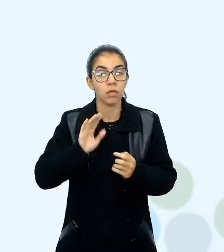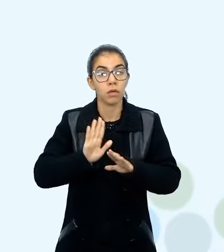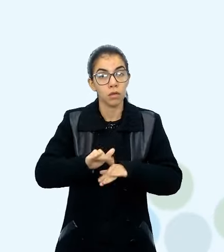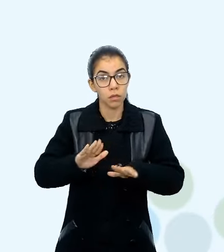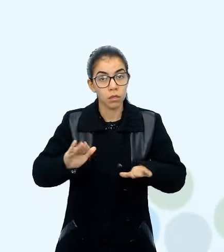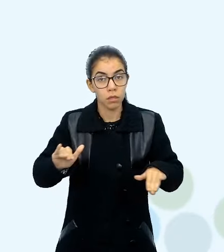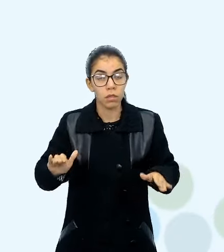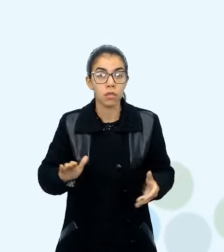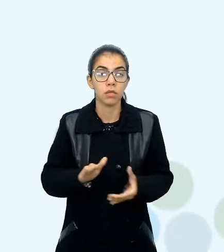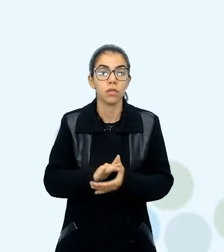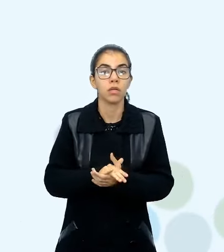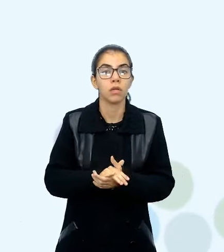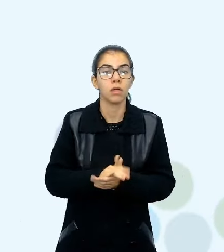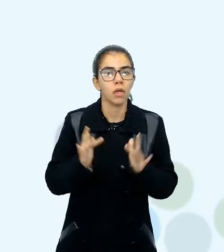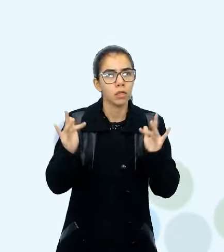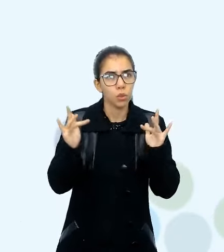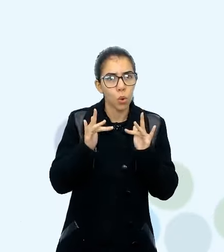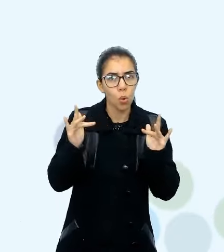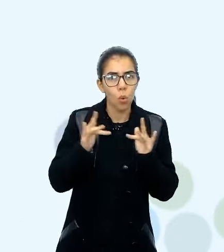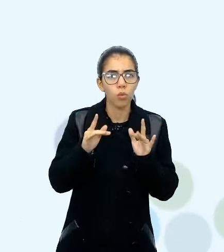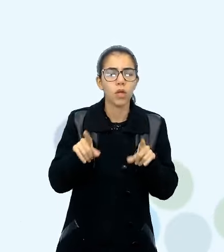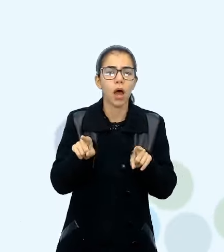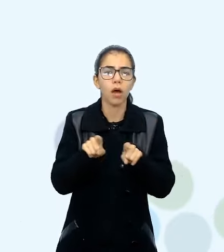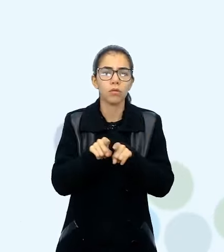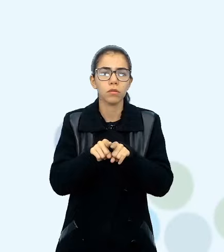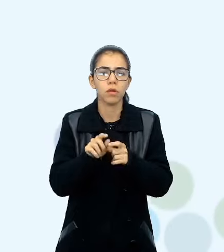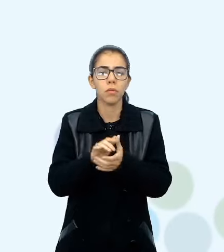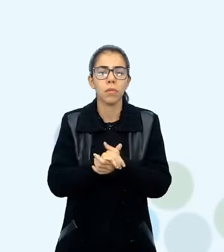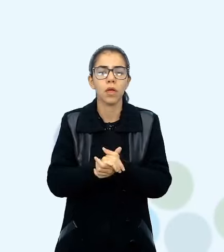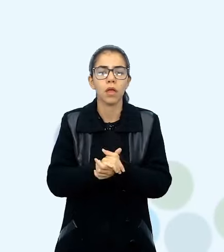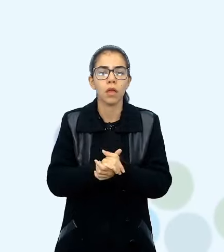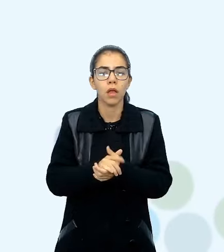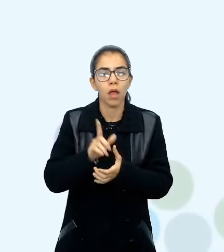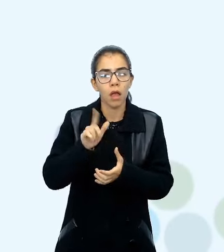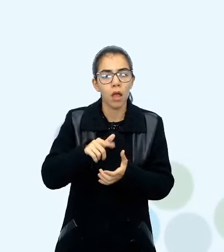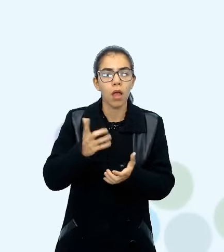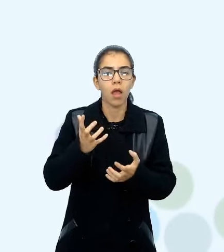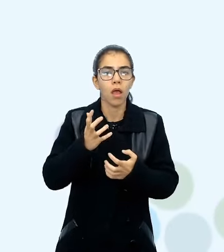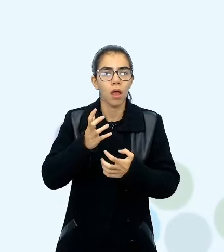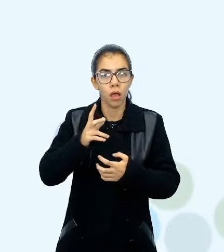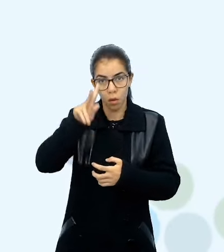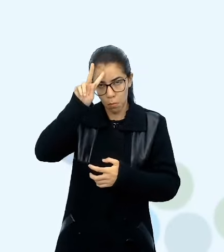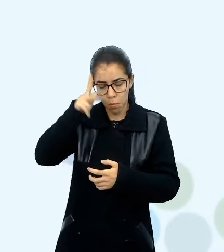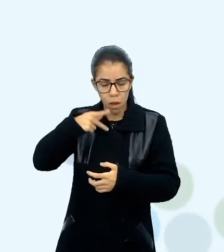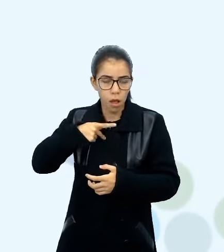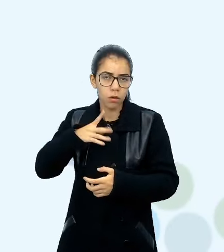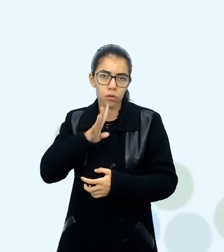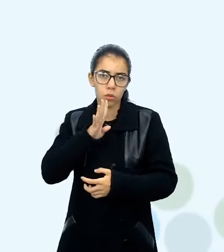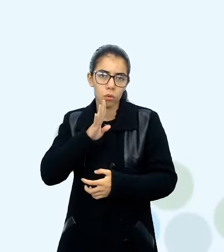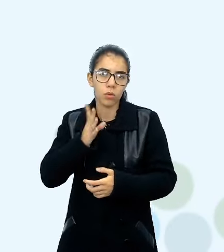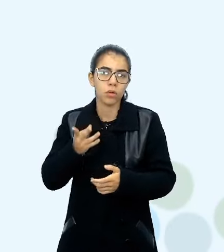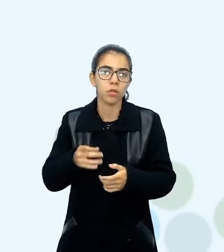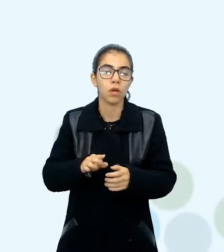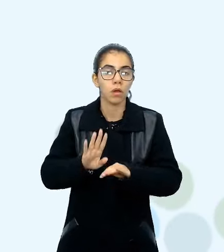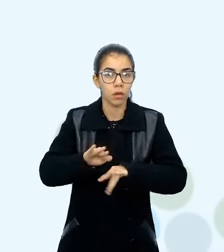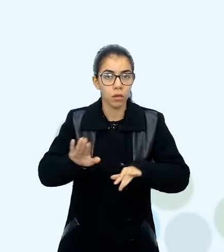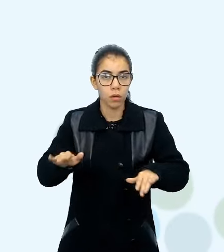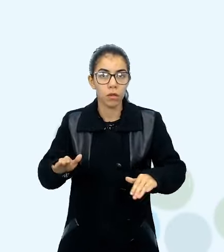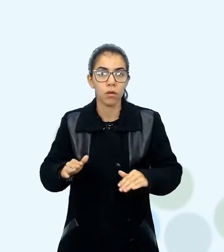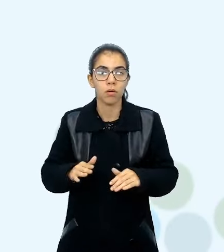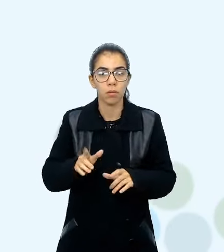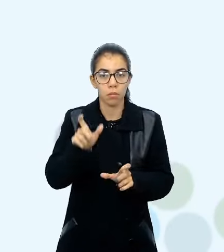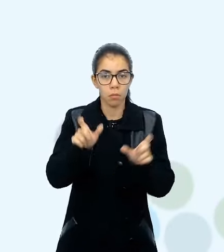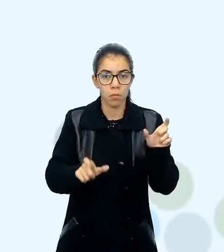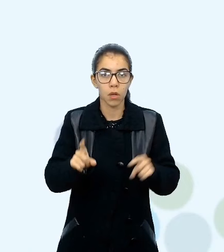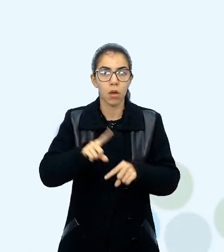esse contato e também tenha essas ligações, né? De poder entender quem são, né? Seja pessoa, seja criança, seja o